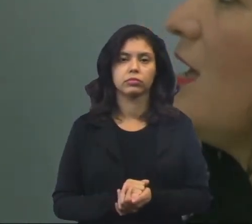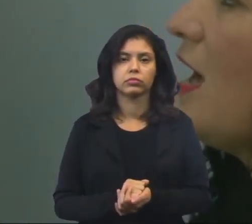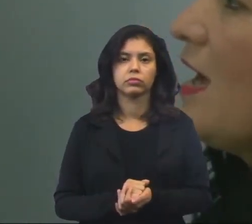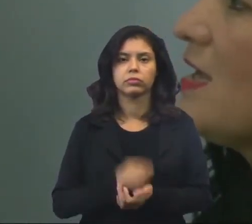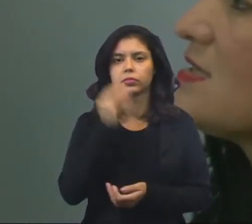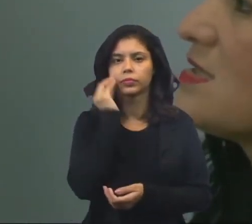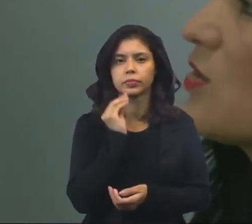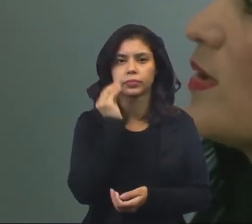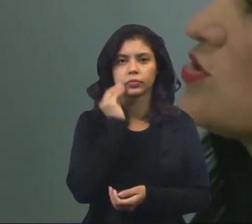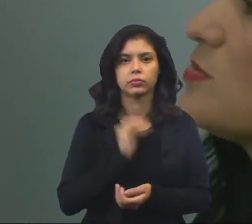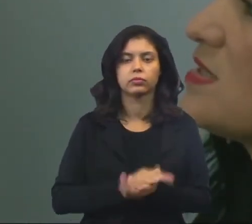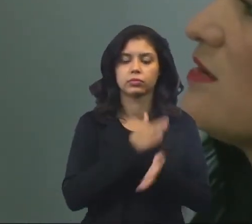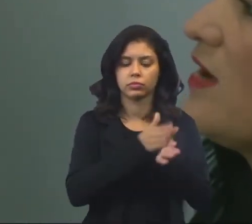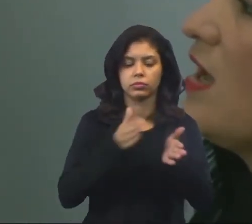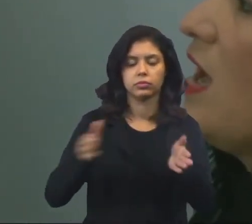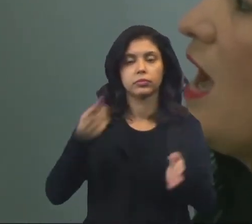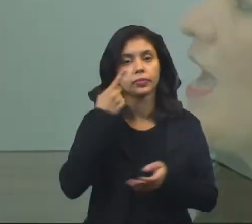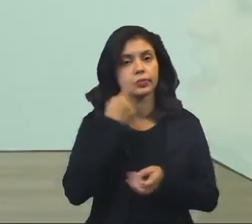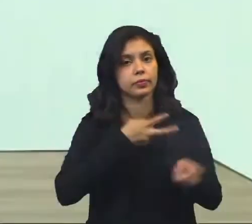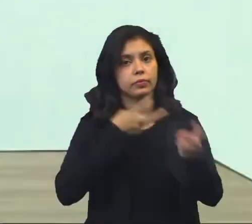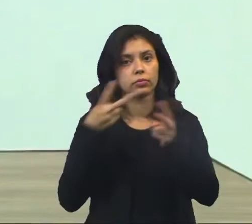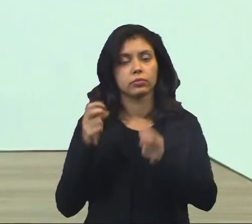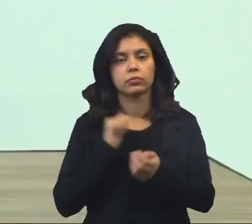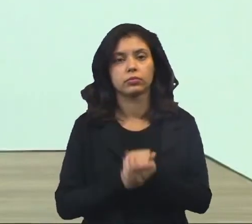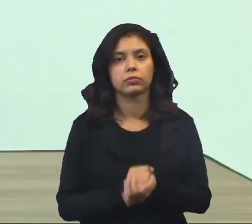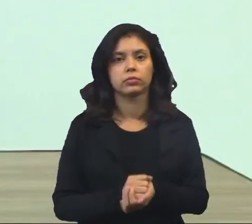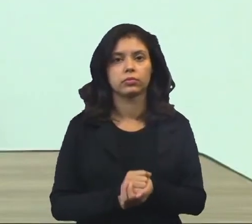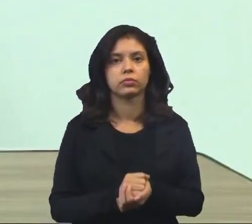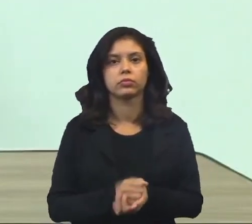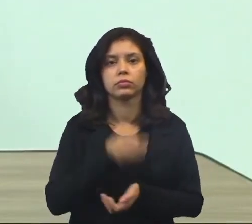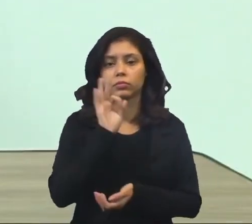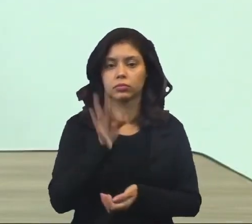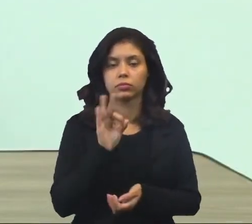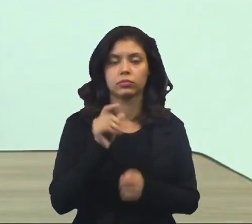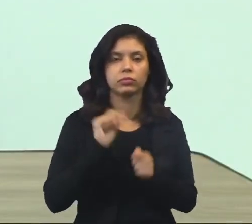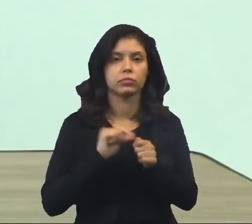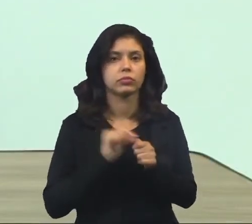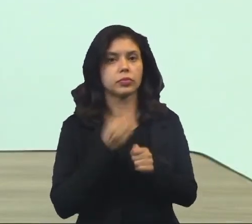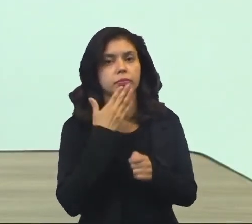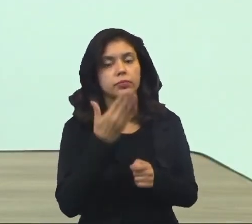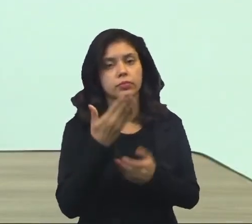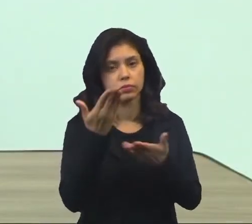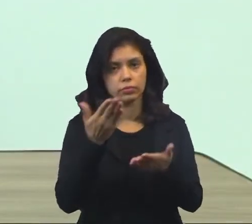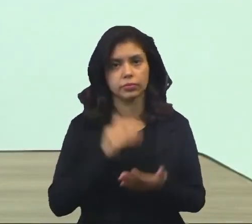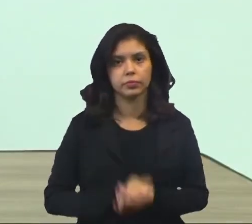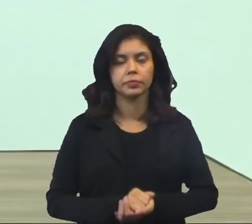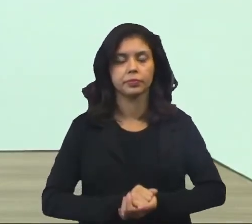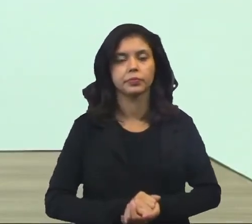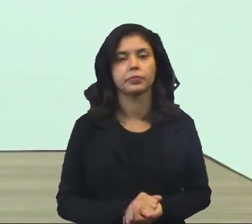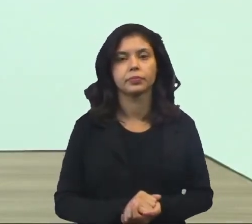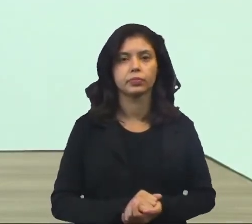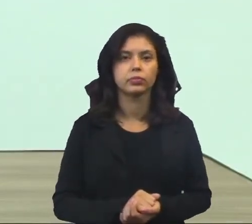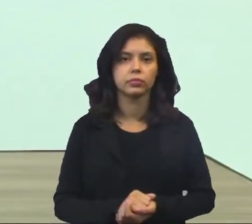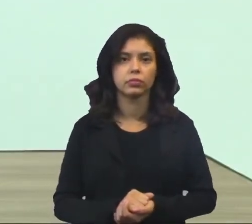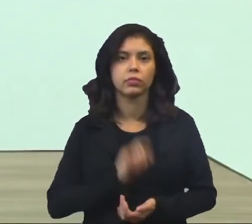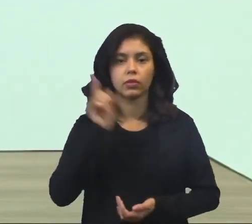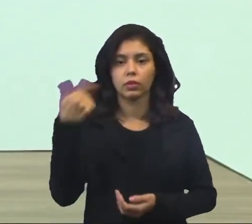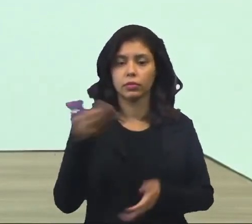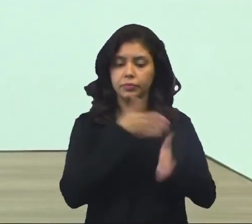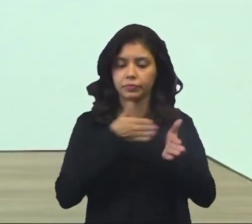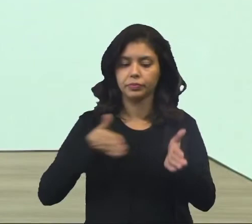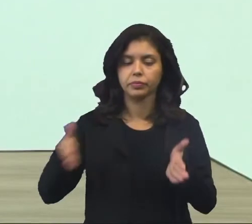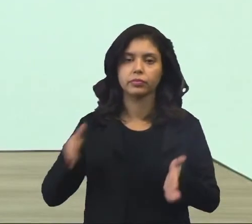atentar a essa sequência, observar a regularidade como é pedida aí, ok? Próxima